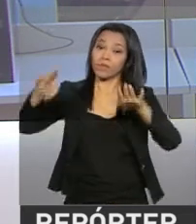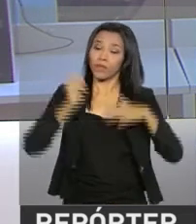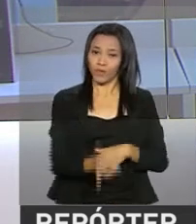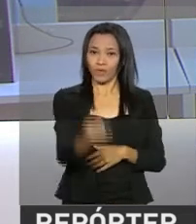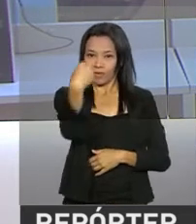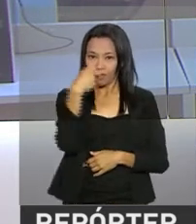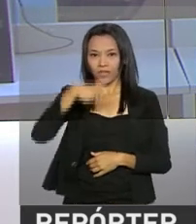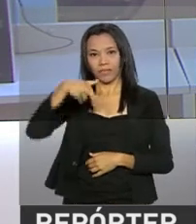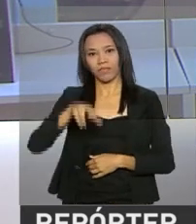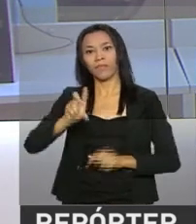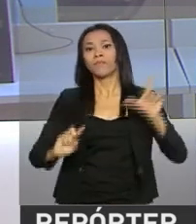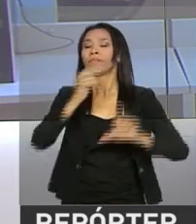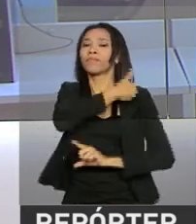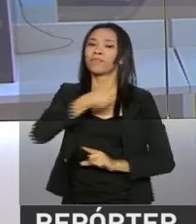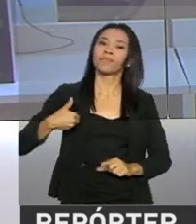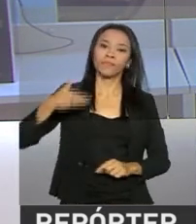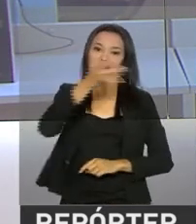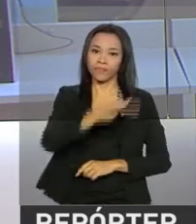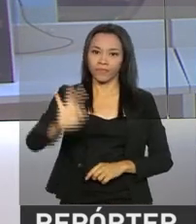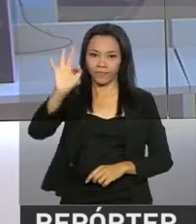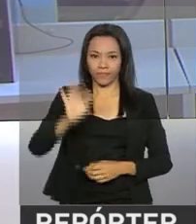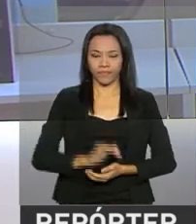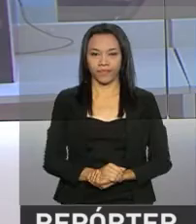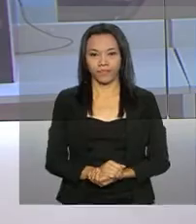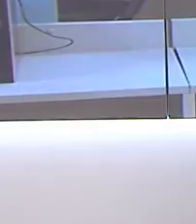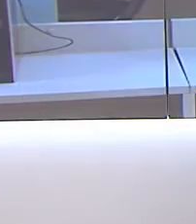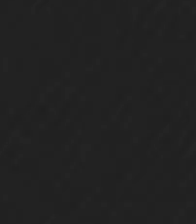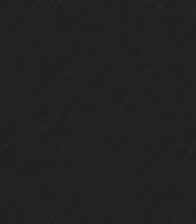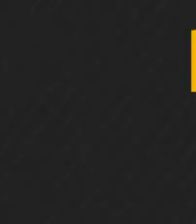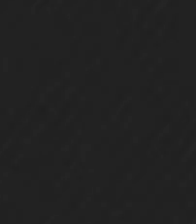continue com a gente aqui na nbr a tv do governo federal